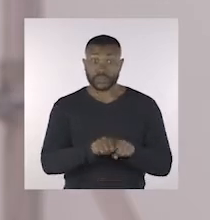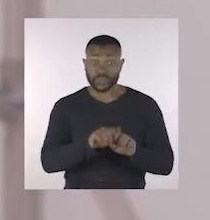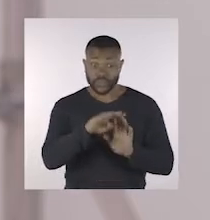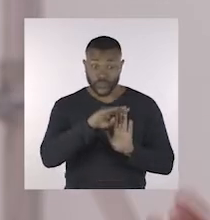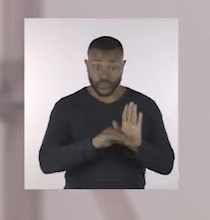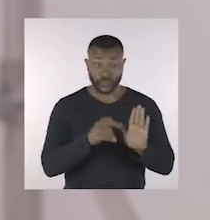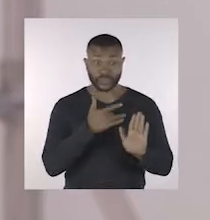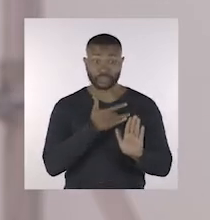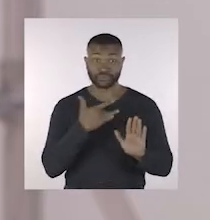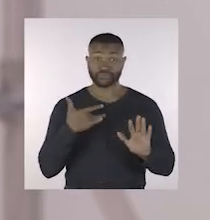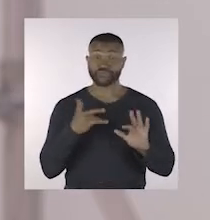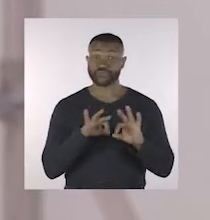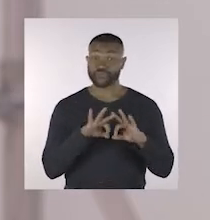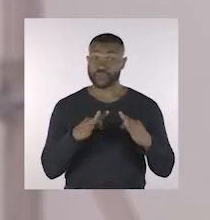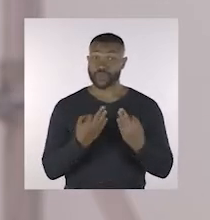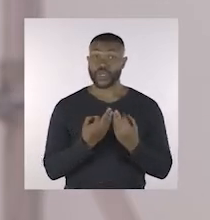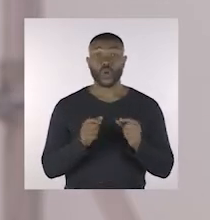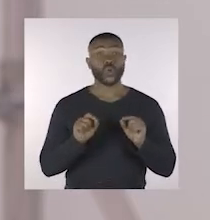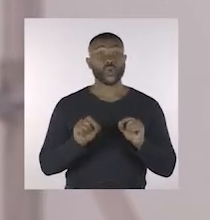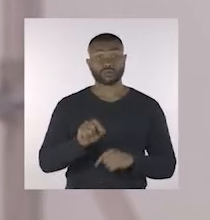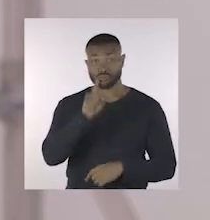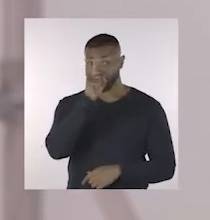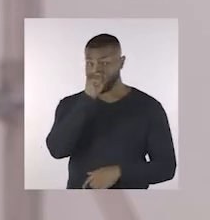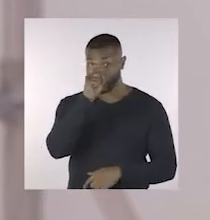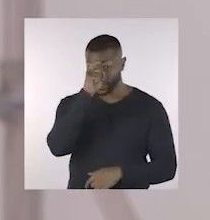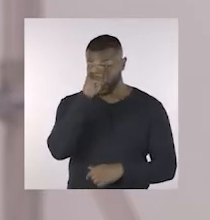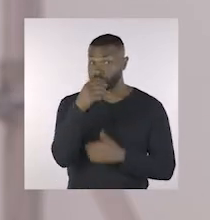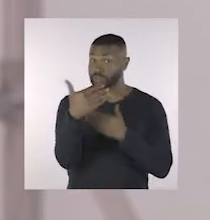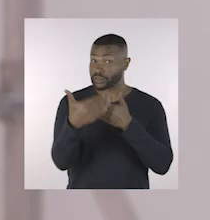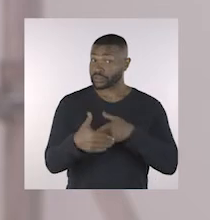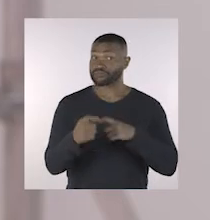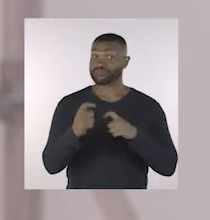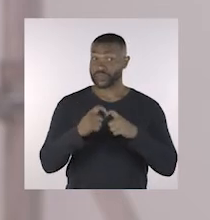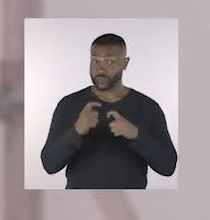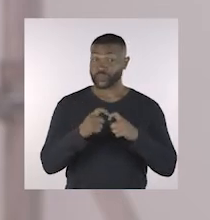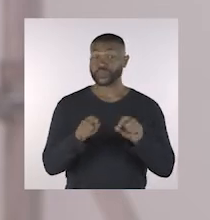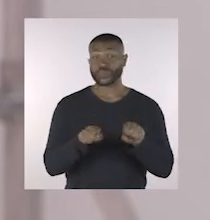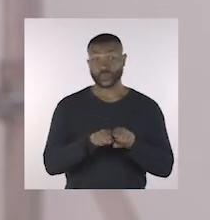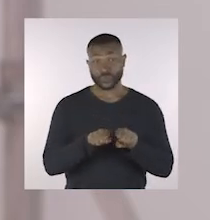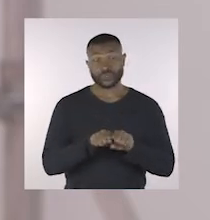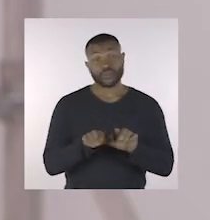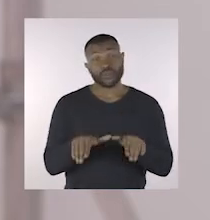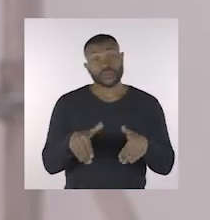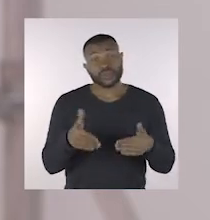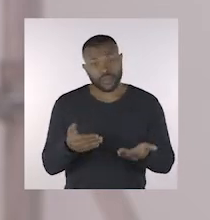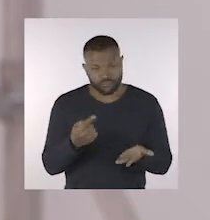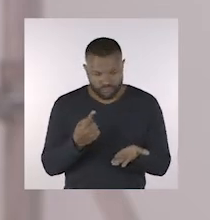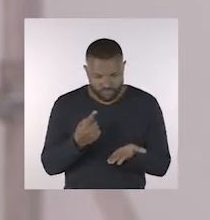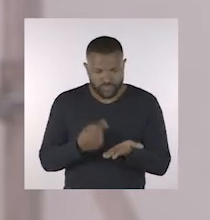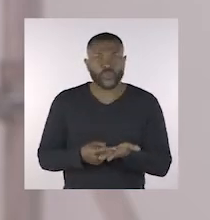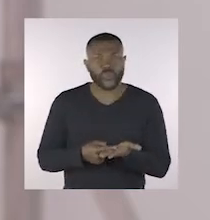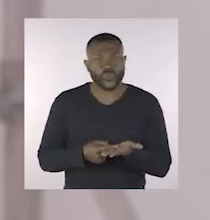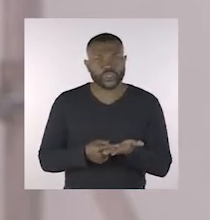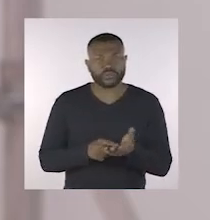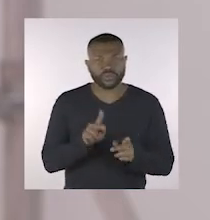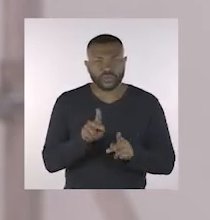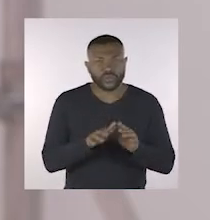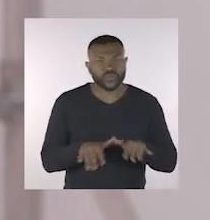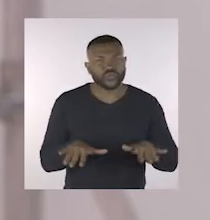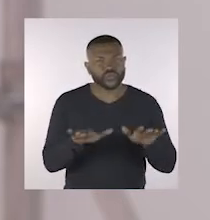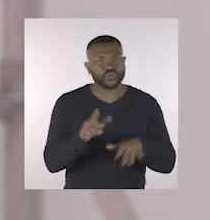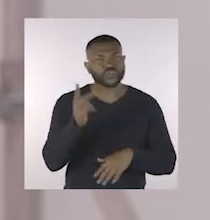básicas de saúde o programa de saúde da família e garantia hospitais e exames né então esse esse